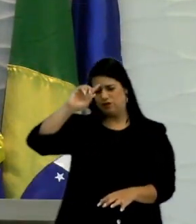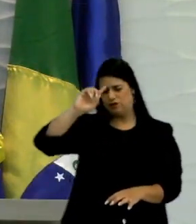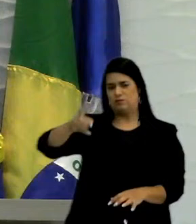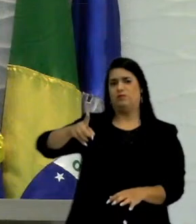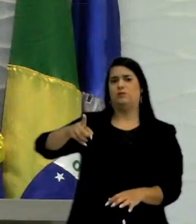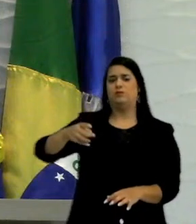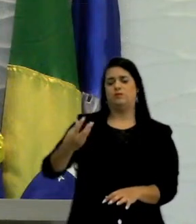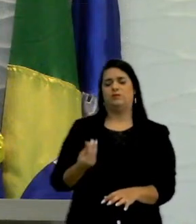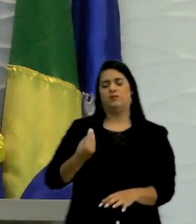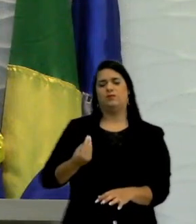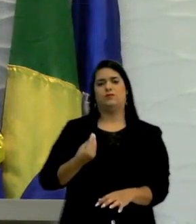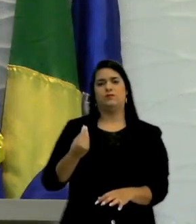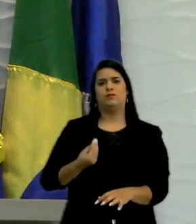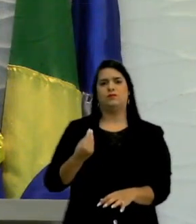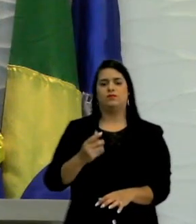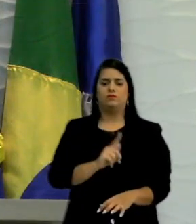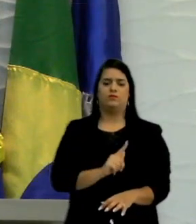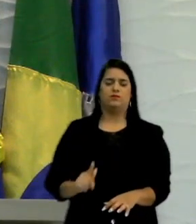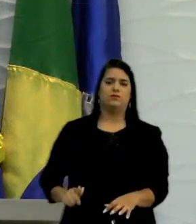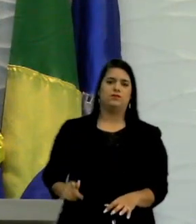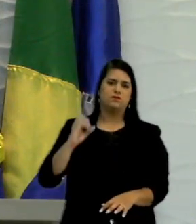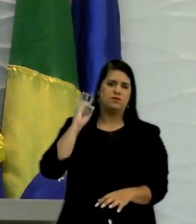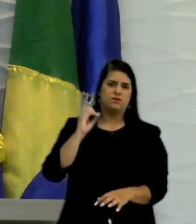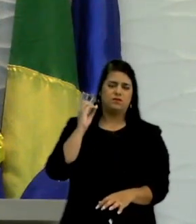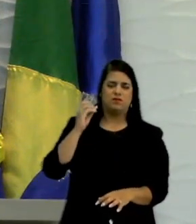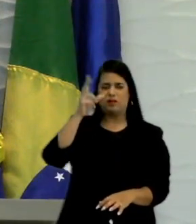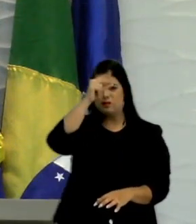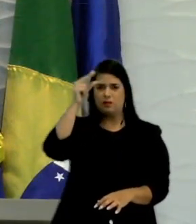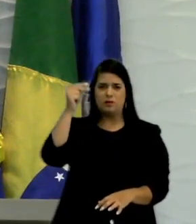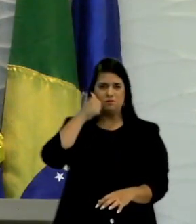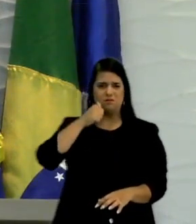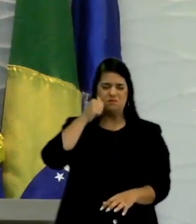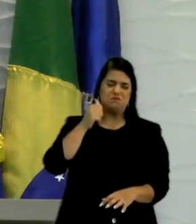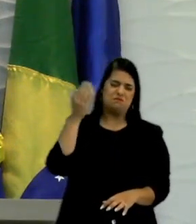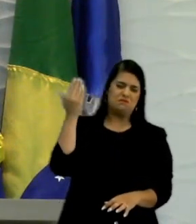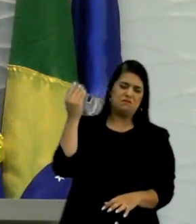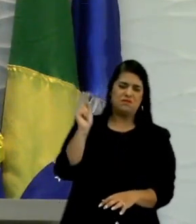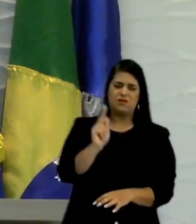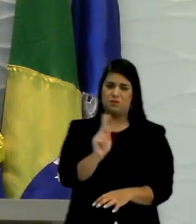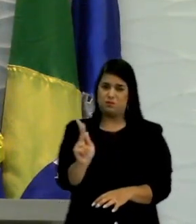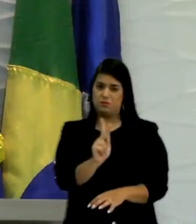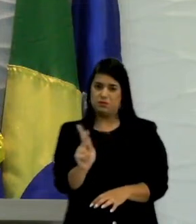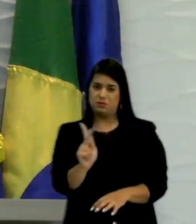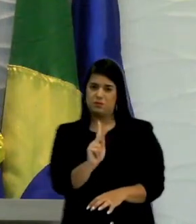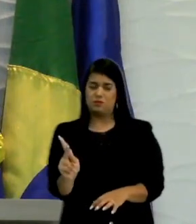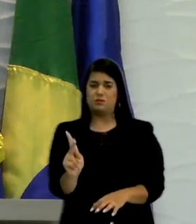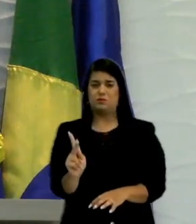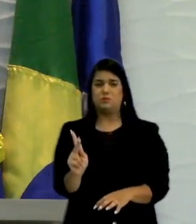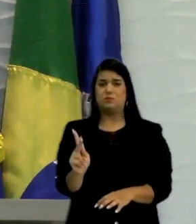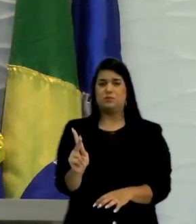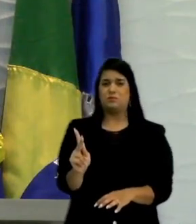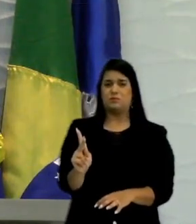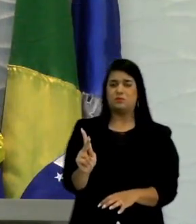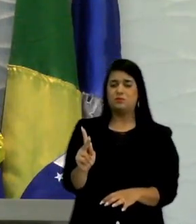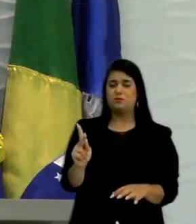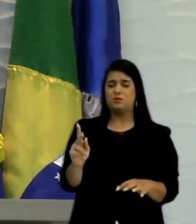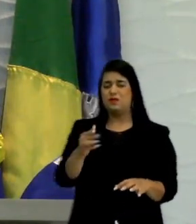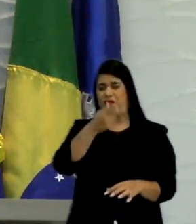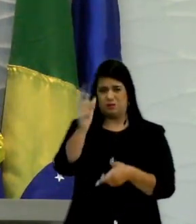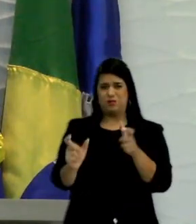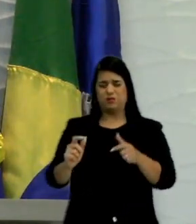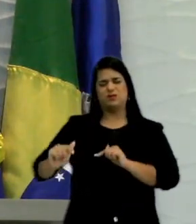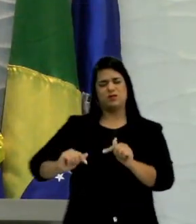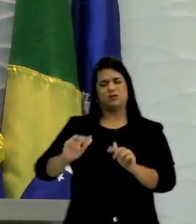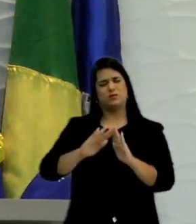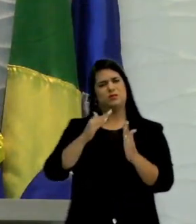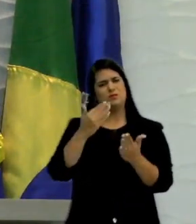vivenciou aqui no governo Débora Almeida. Uma ex-prefeita que deixou professores, merendeiros, auxiliares, porteiros,